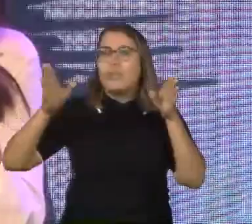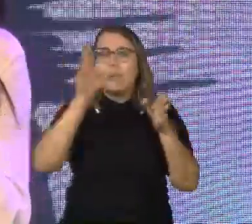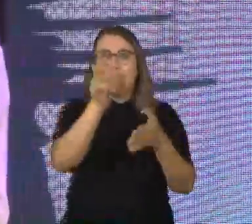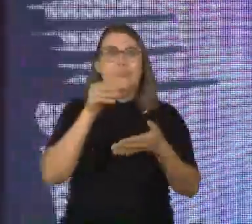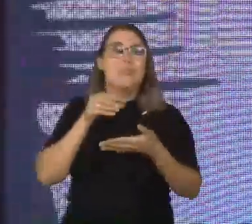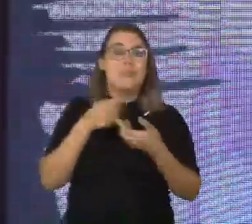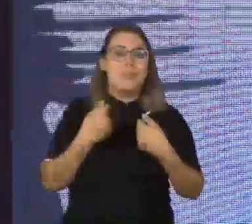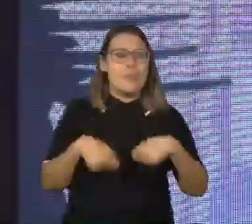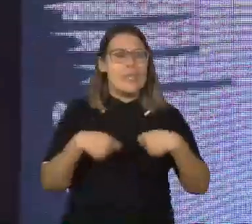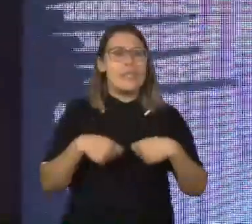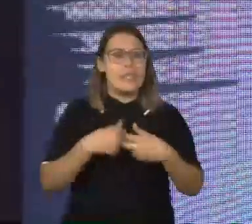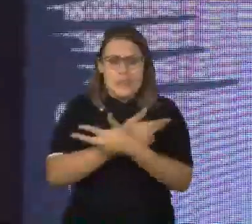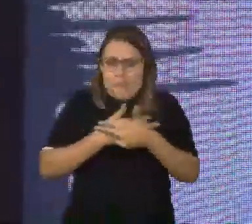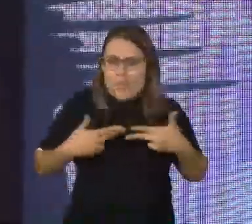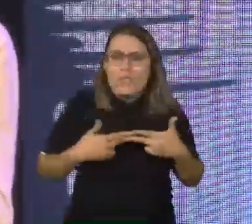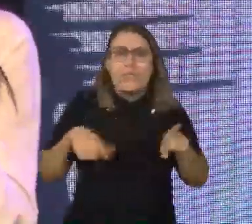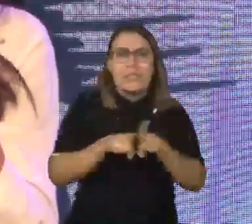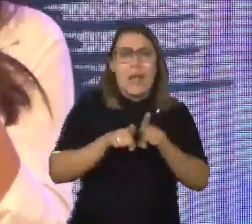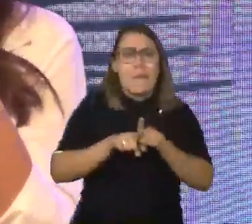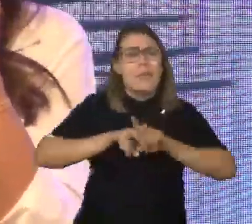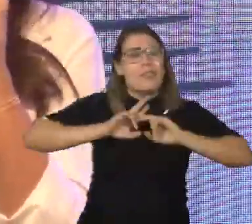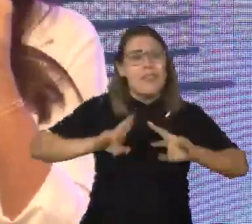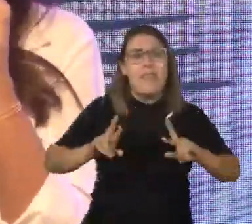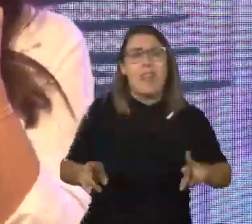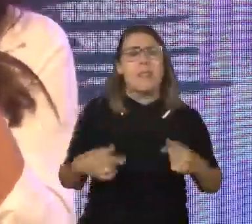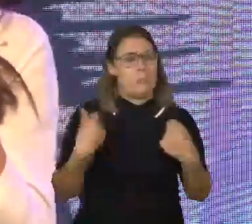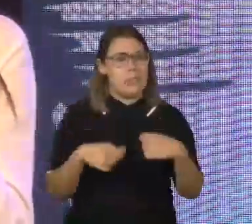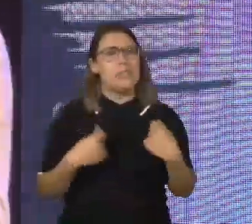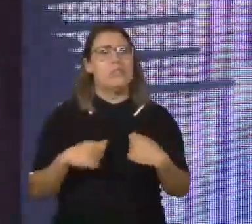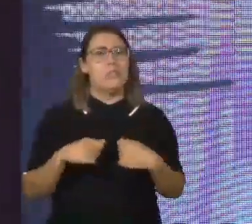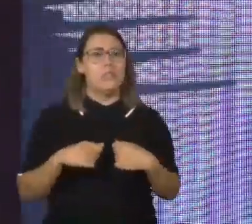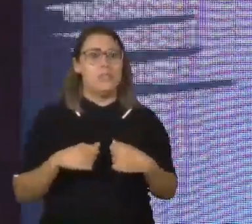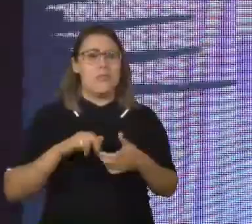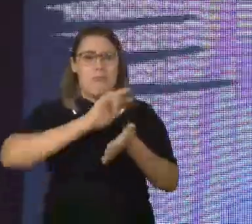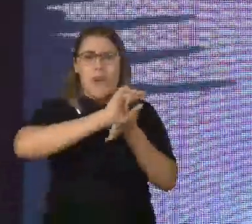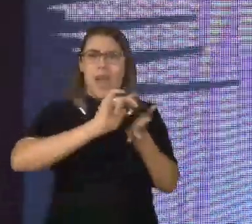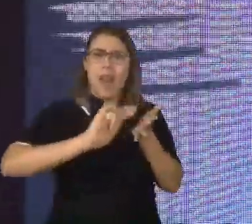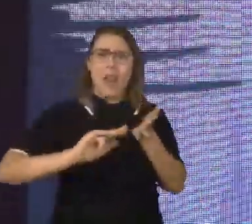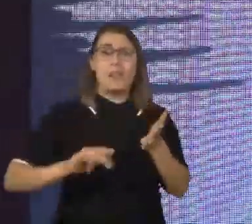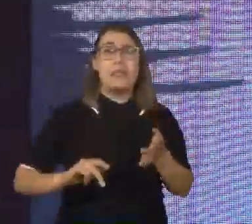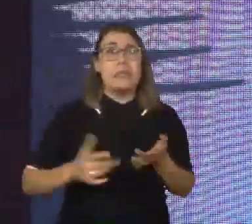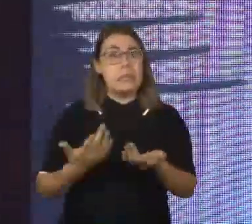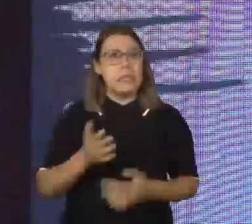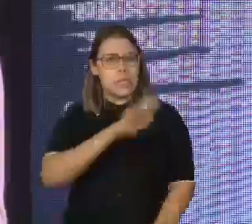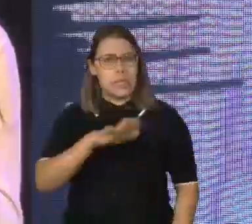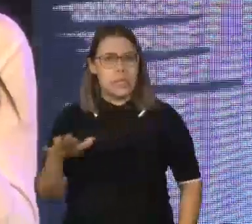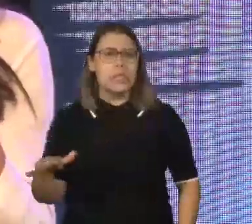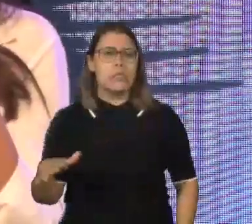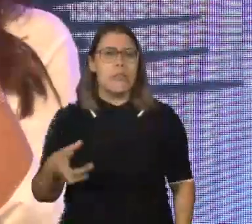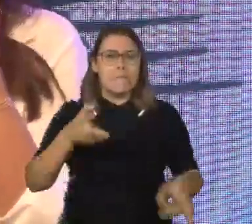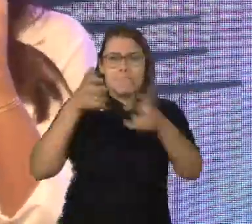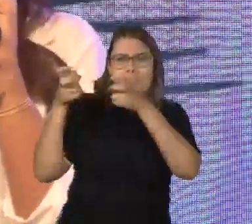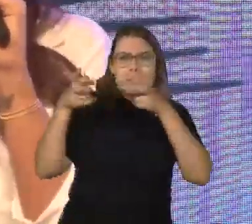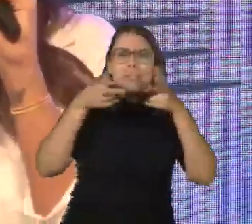de funcionários e no nosso corpo de professores. Nós também somos diversos. Se a criança, se o aluno não chegou na sua